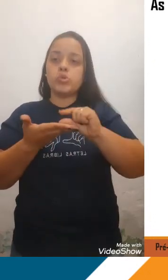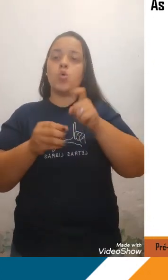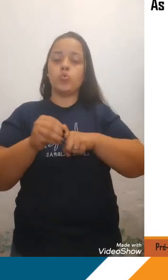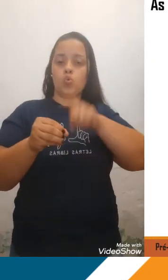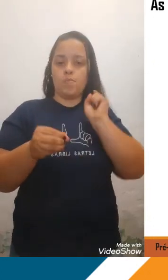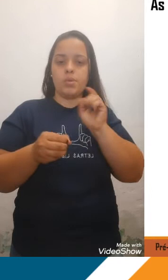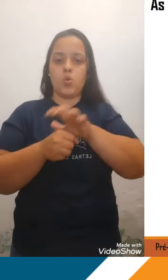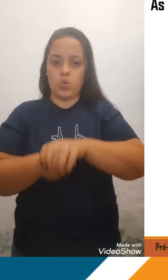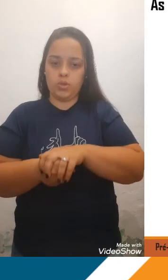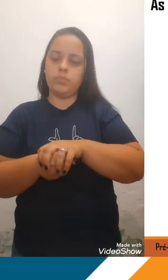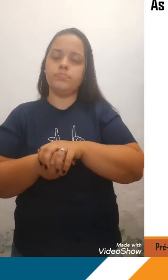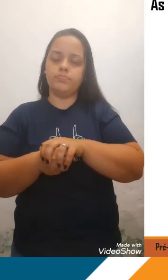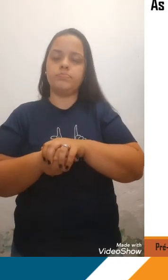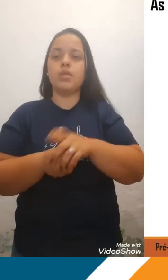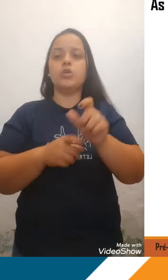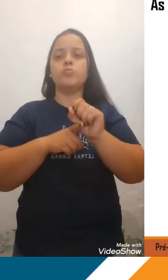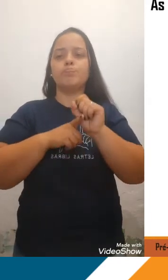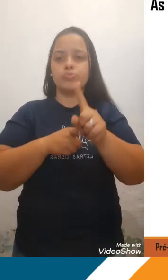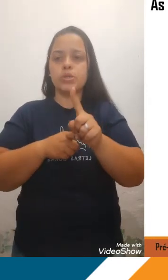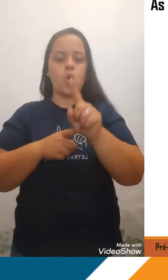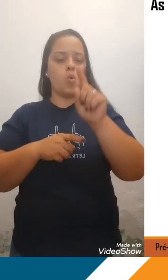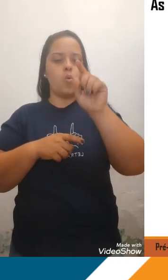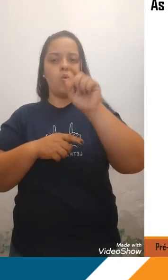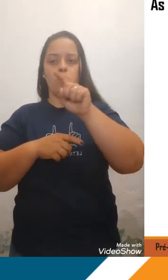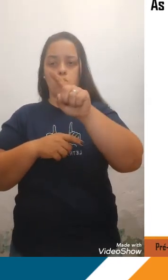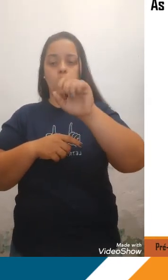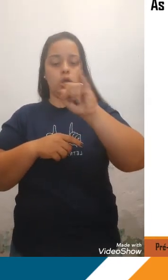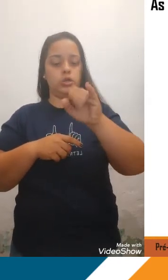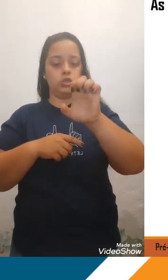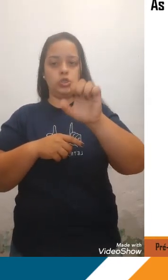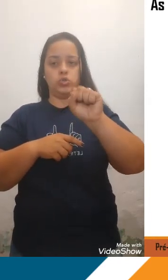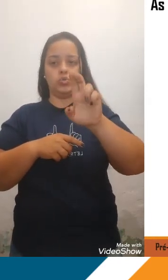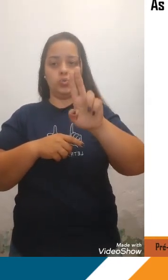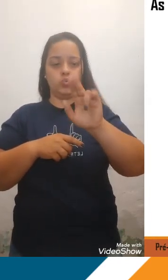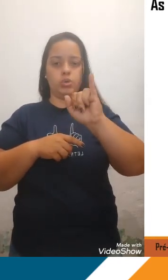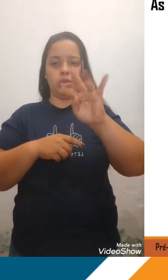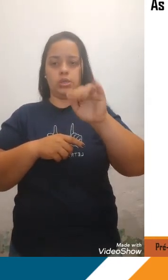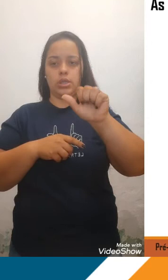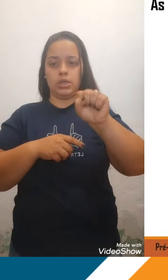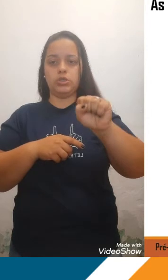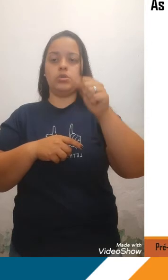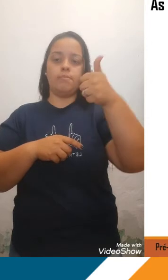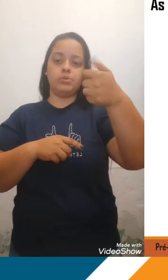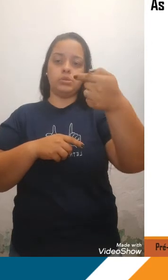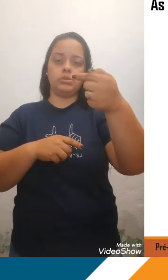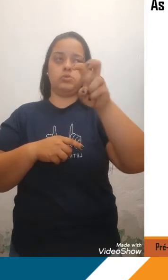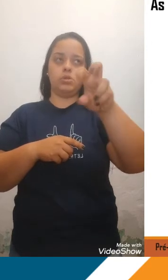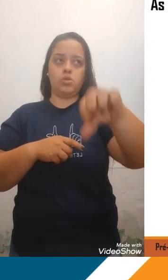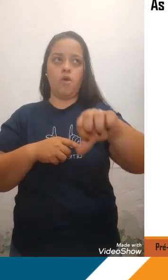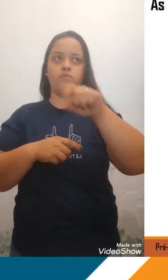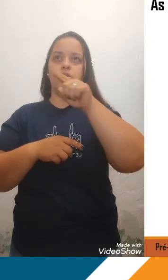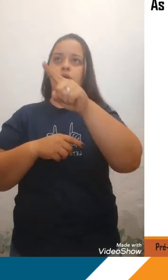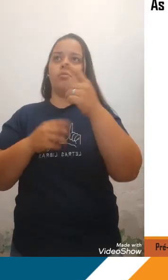autonomias coloniais, ou seja, a expulsão dos jesuítas da América Portuguesa em 1759. Pombal via na